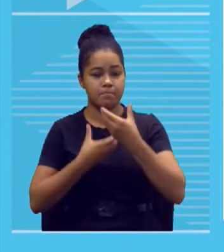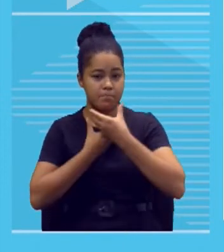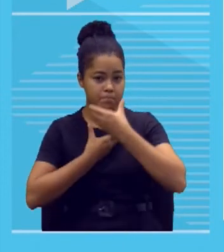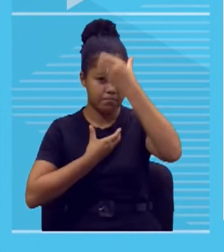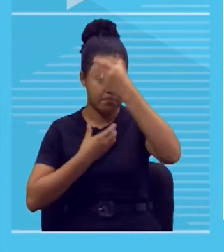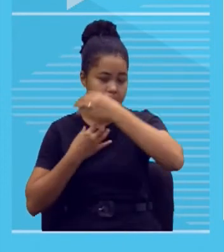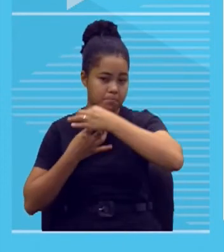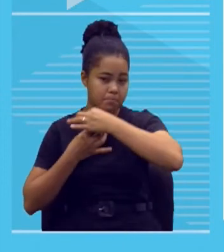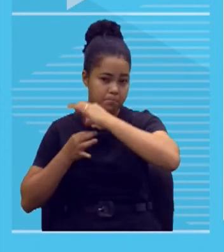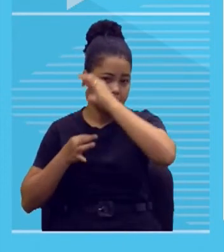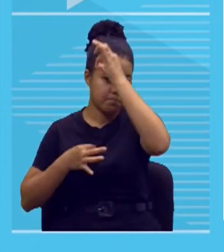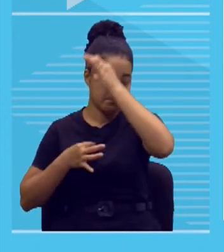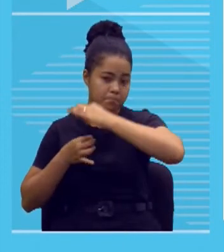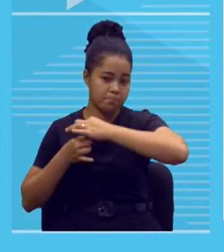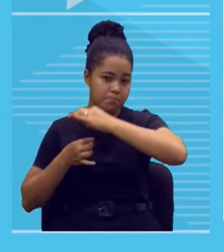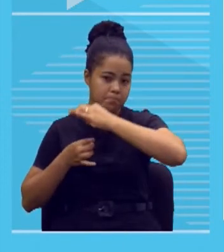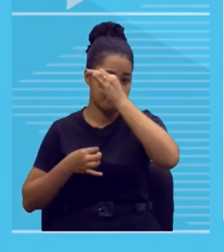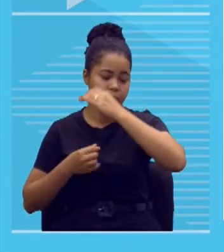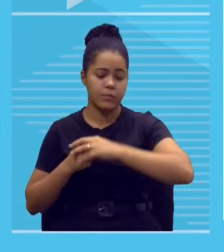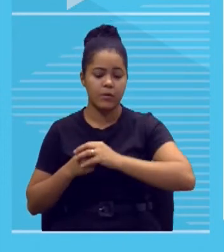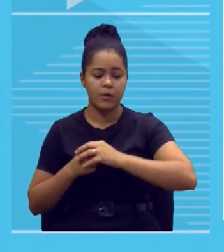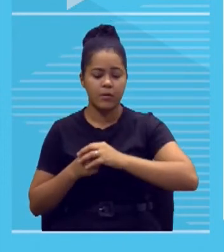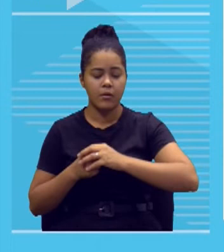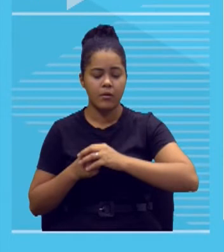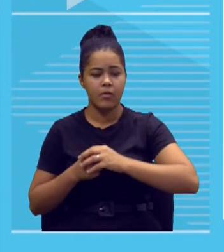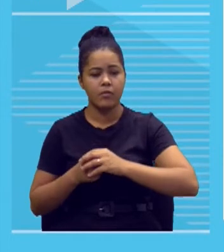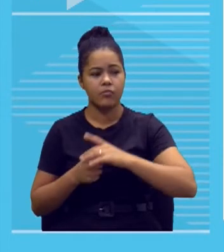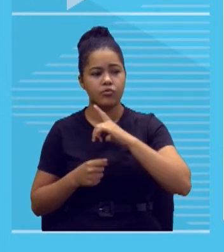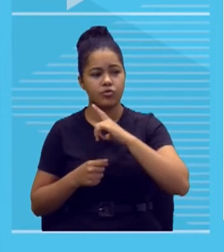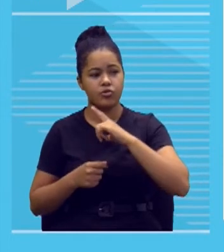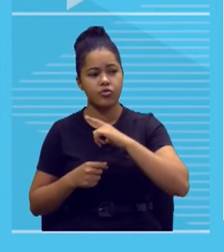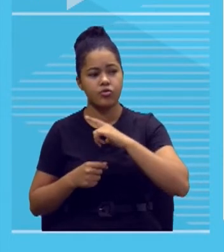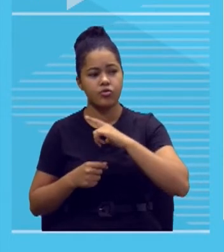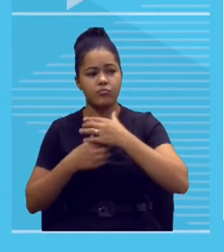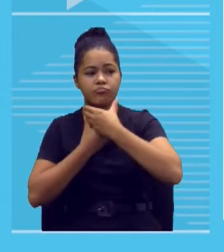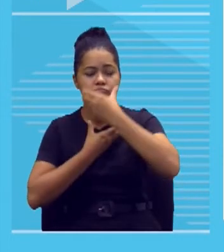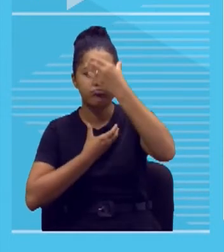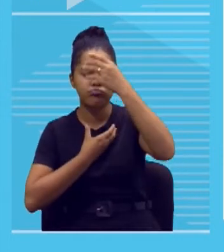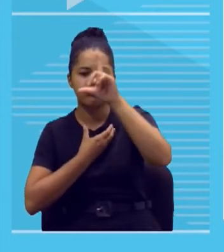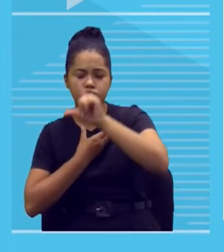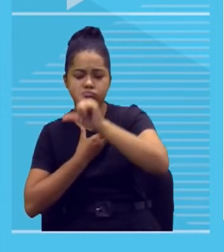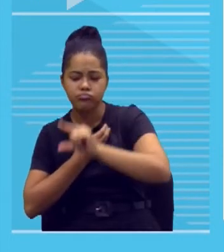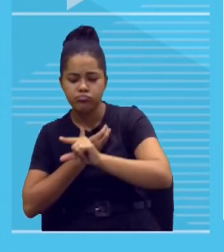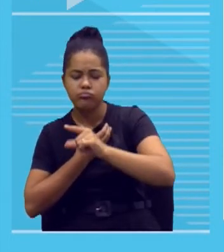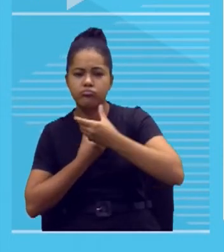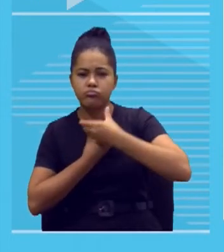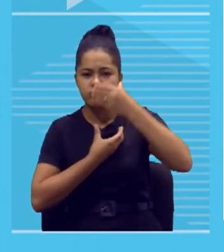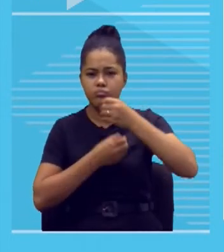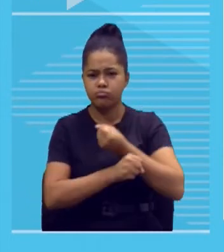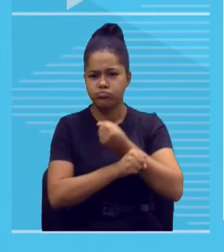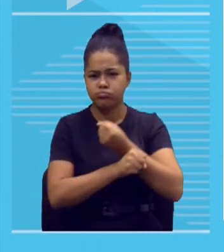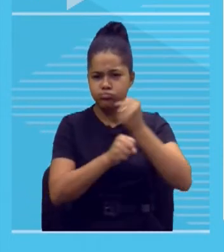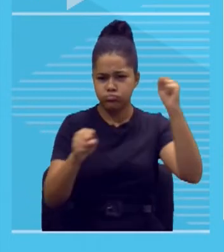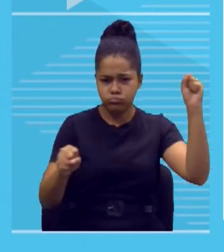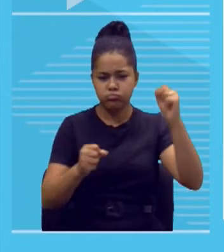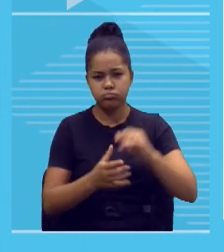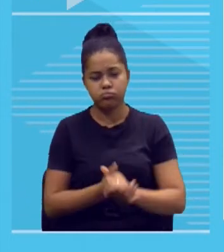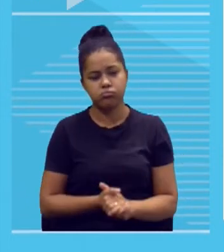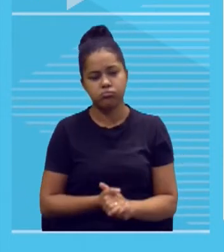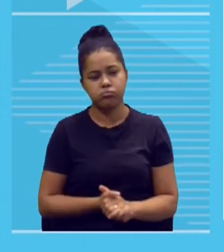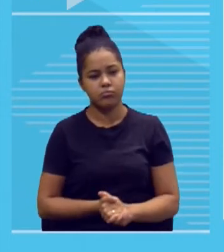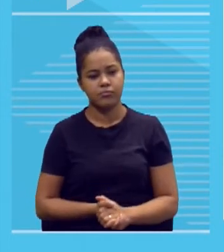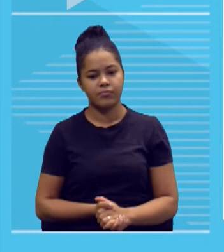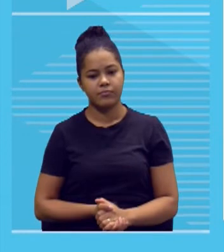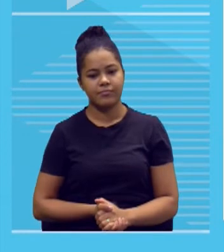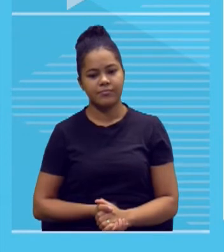tinha girafinha conta monte de pescoço variados p m g lá e o PP e Tinta meu